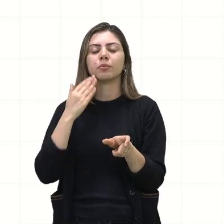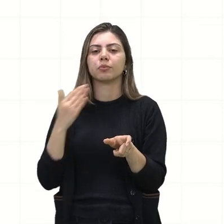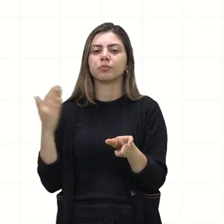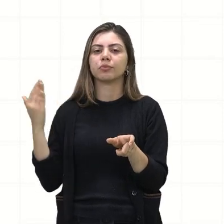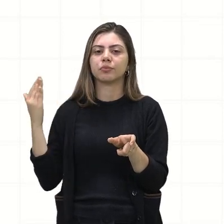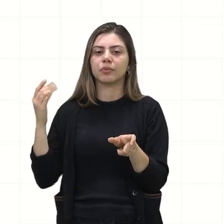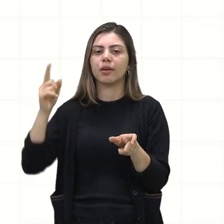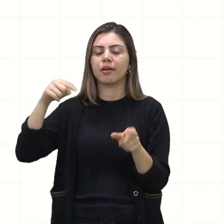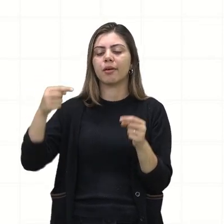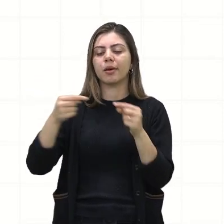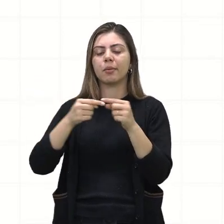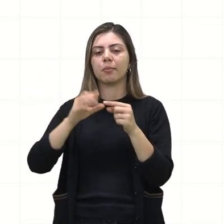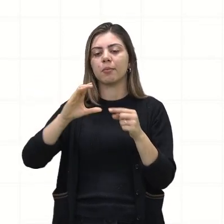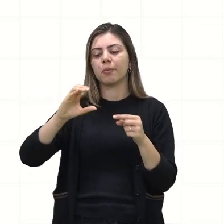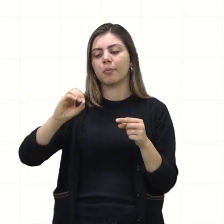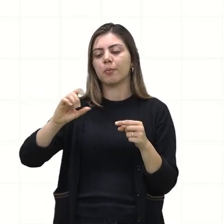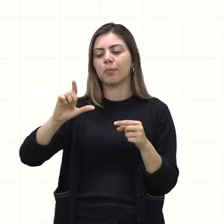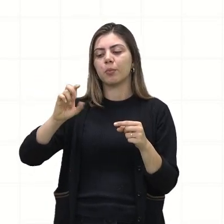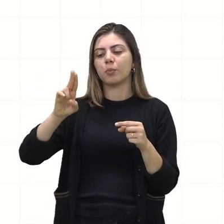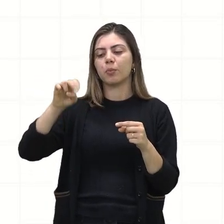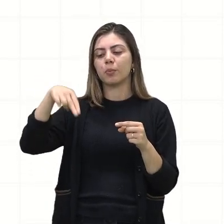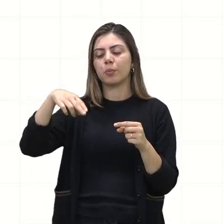as colunas,